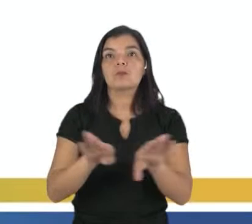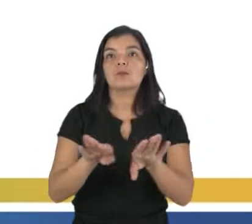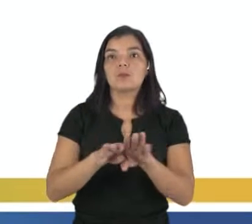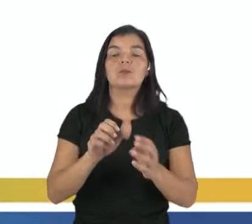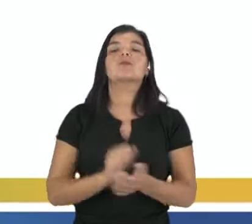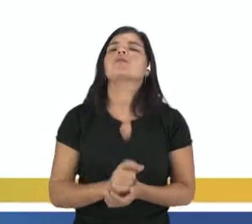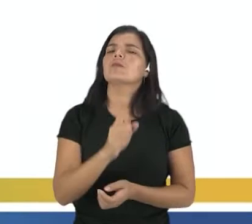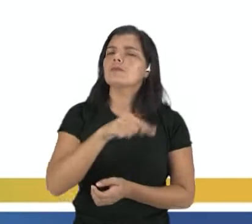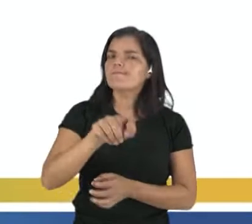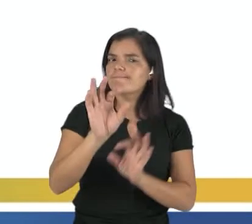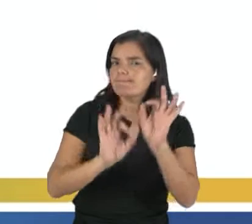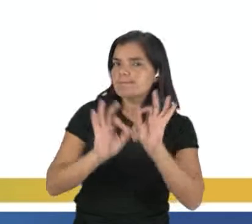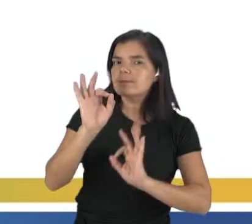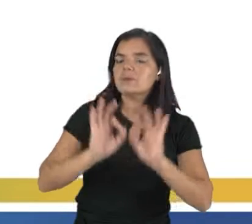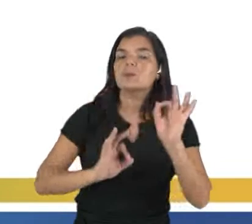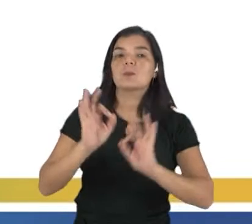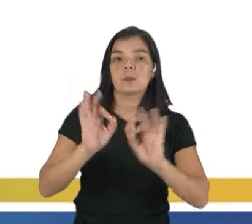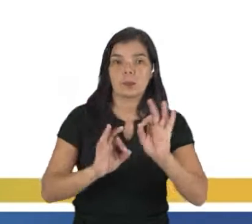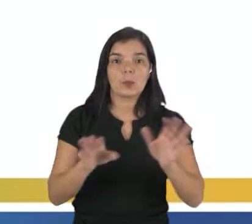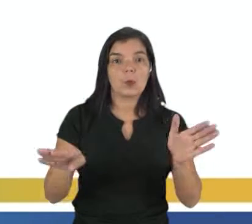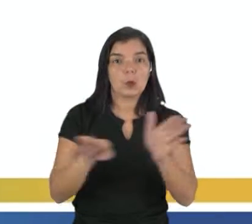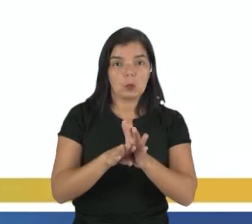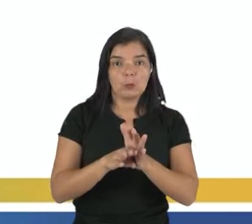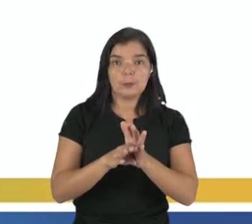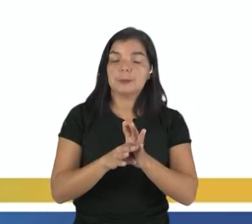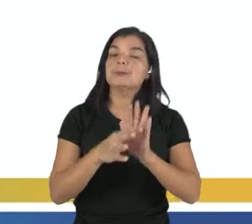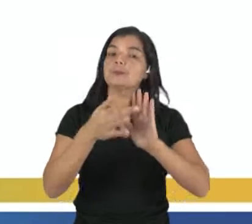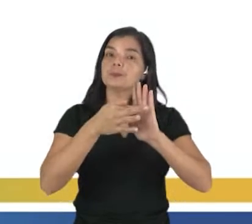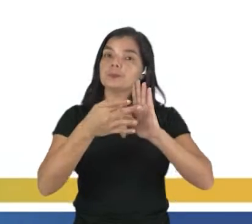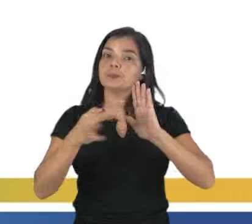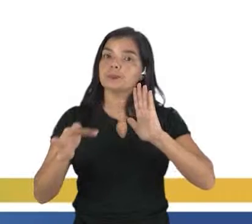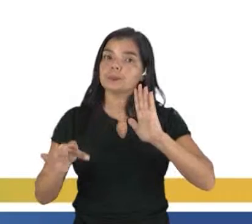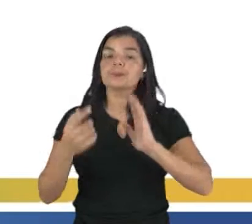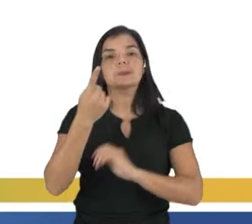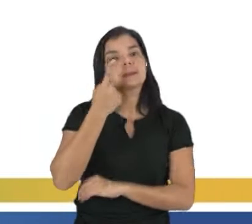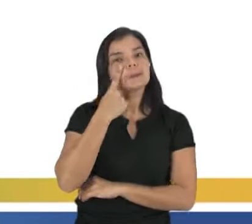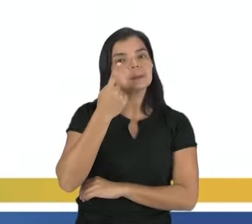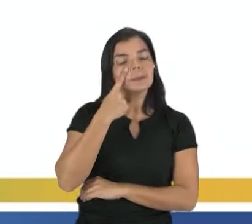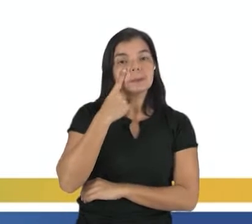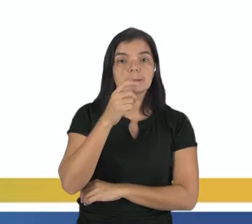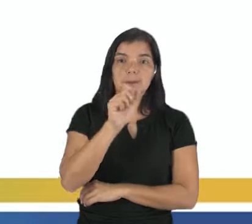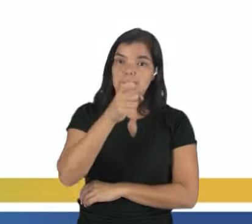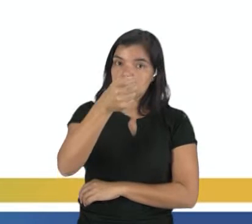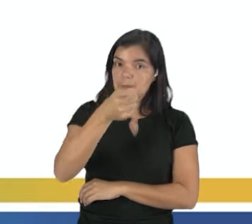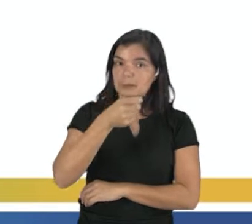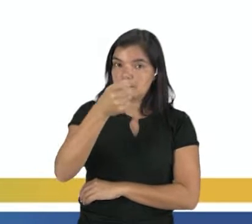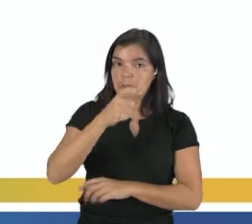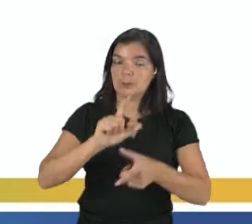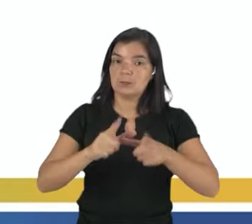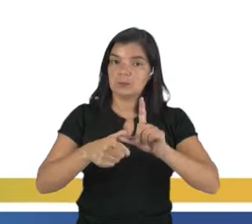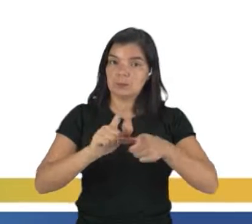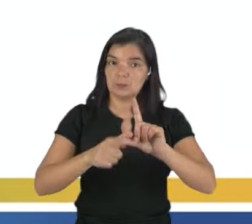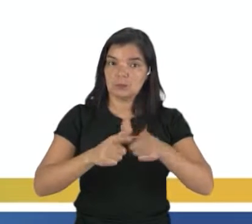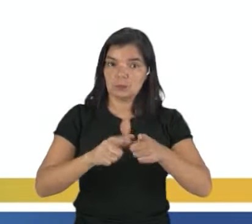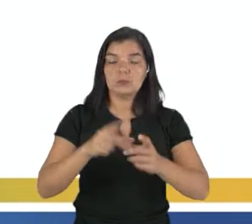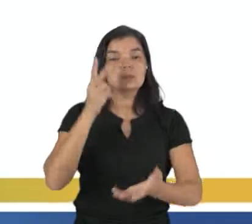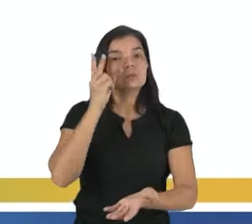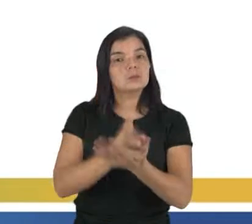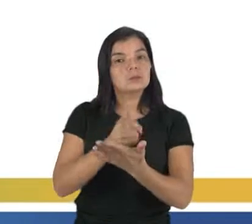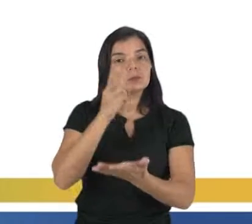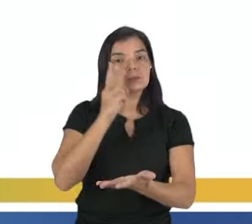B = 0 você pode arrumar ela e chegar naquela forma repare que a letra x não é incógnita